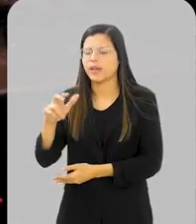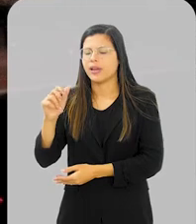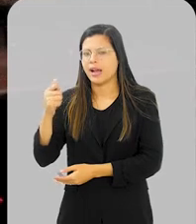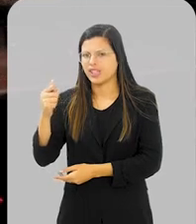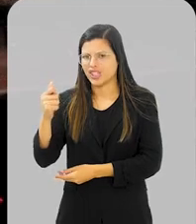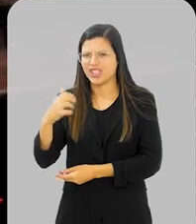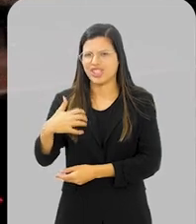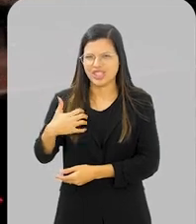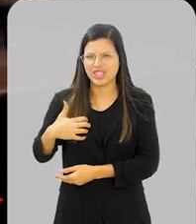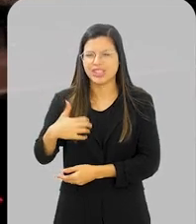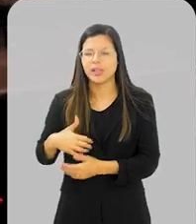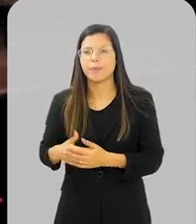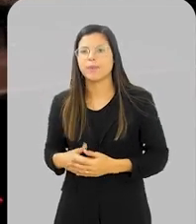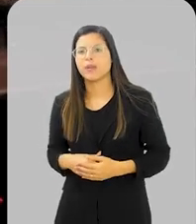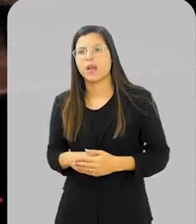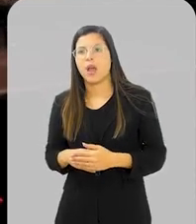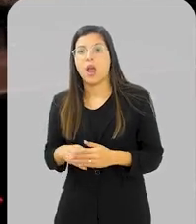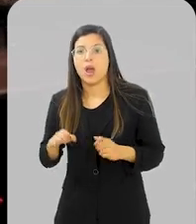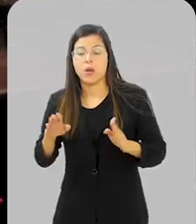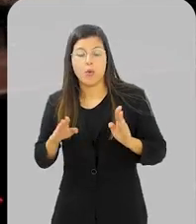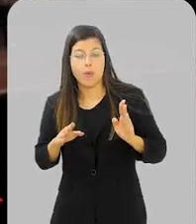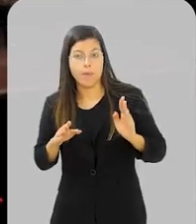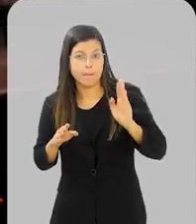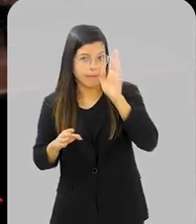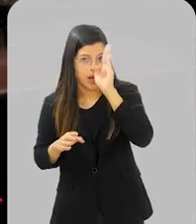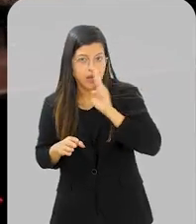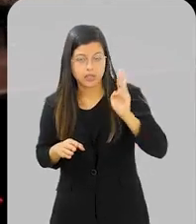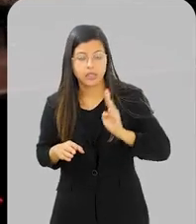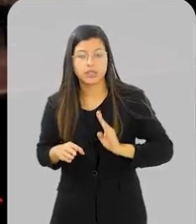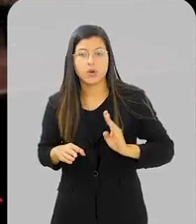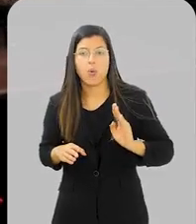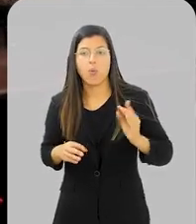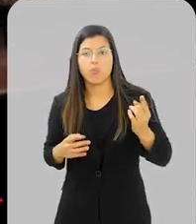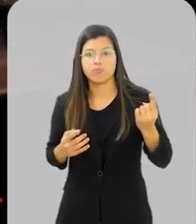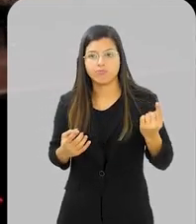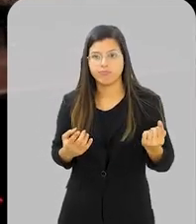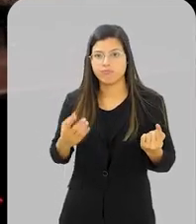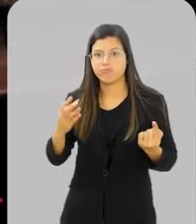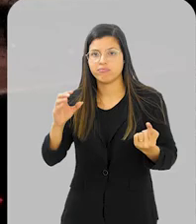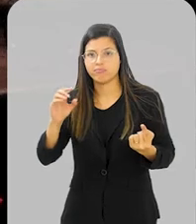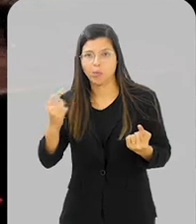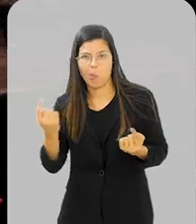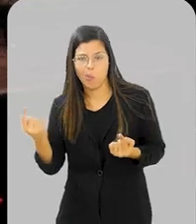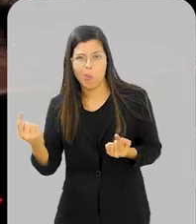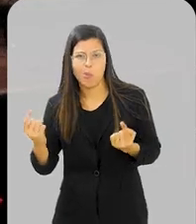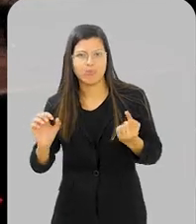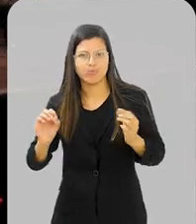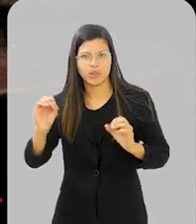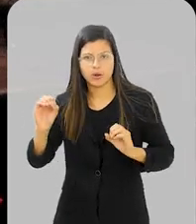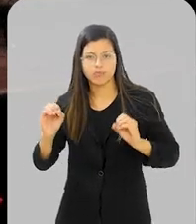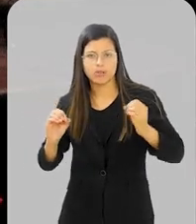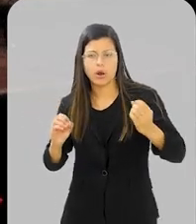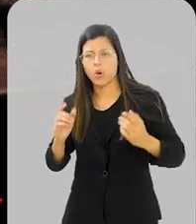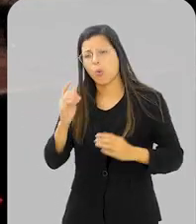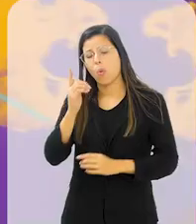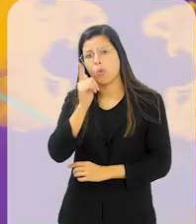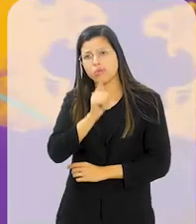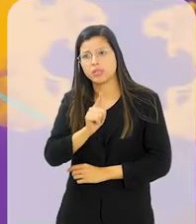Brasil empatou com a seleção da Colômbia, mas conseguiu se classificar. 3 jogos,